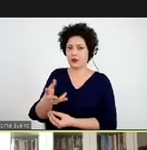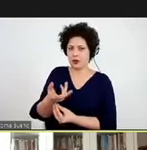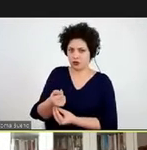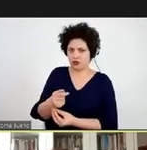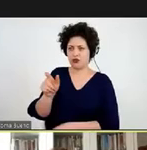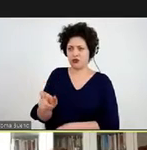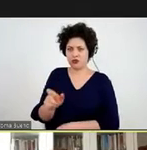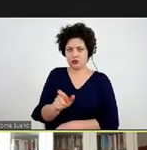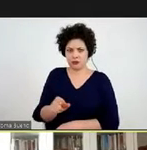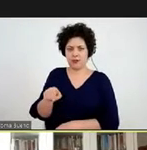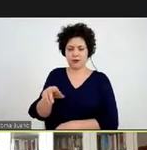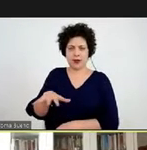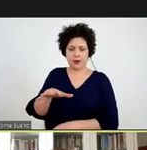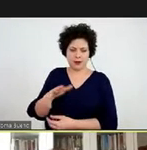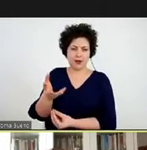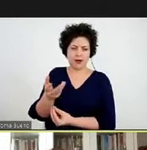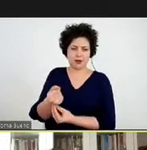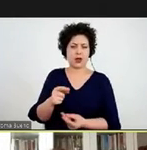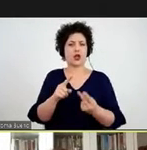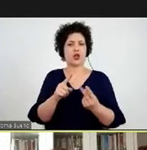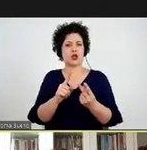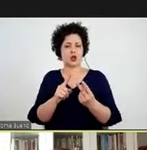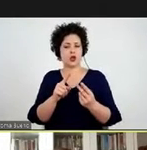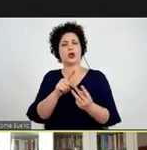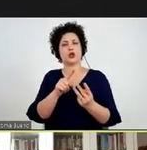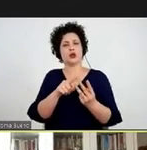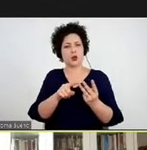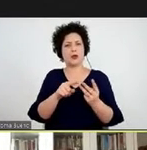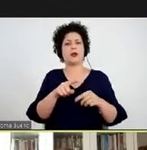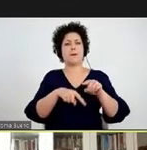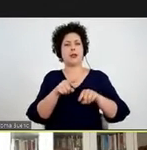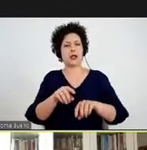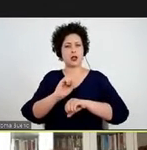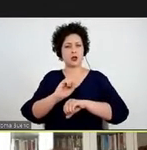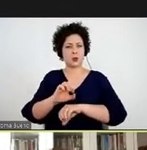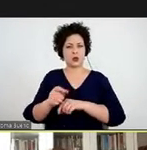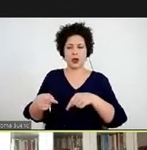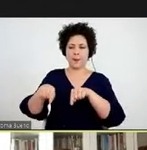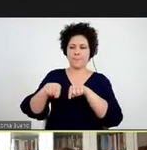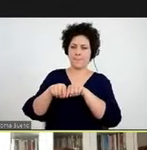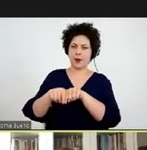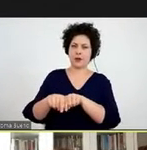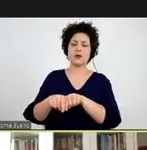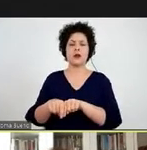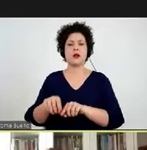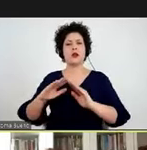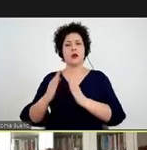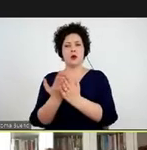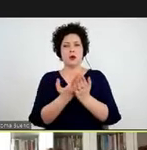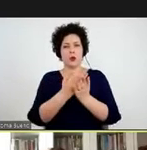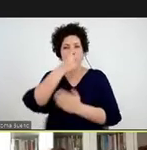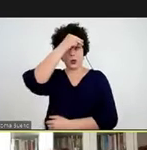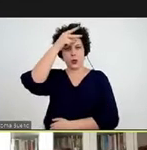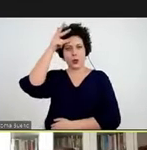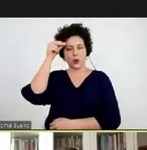denominados Narrarte, 2 materiais educativos realizados em parceria com escolas